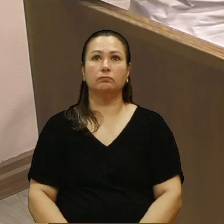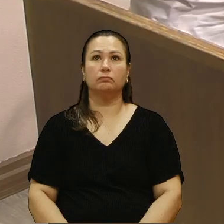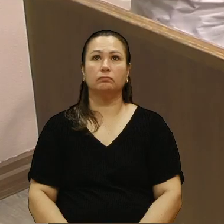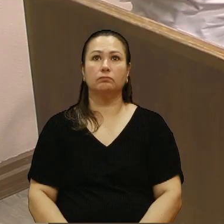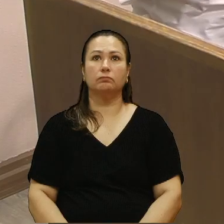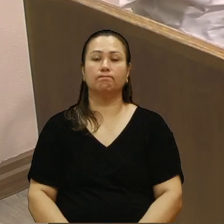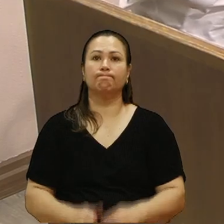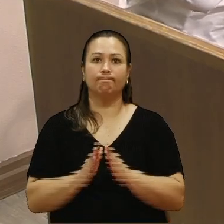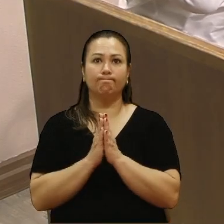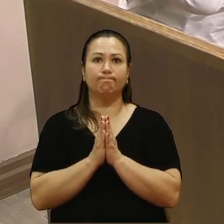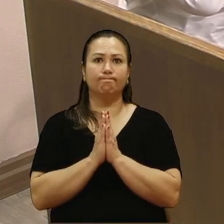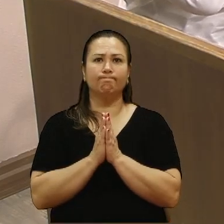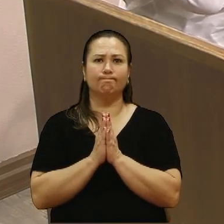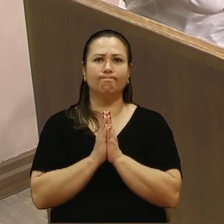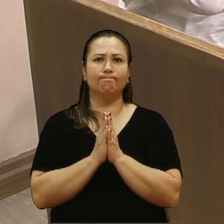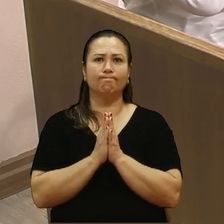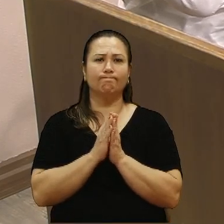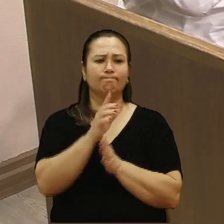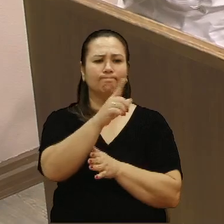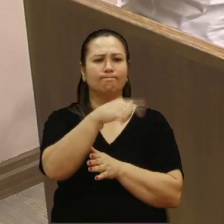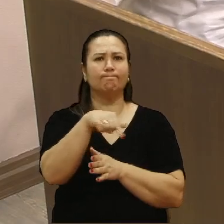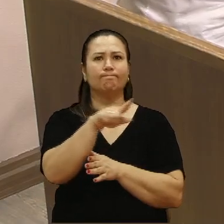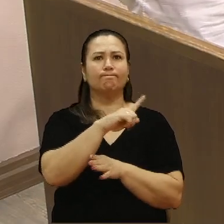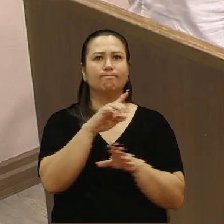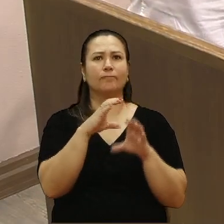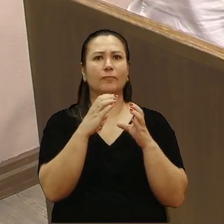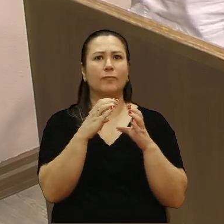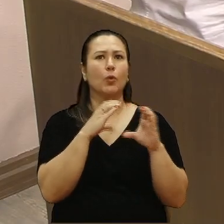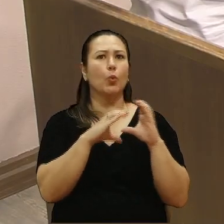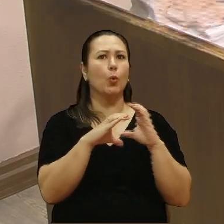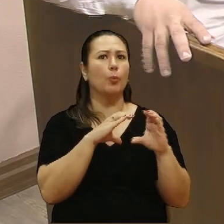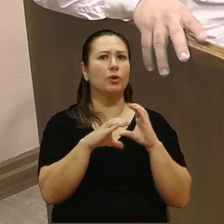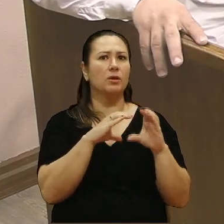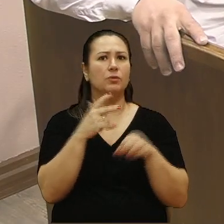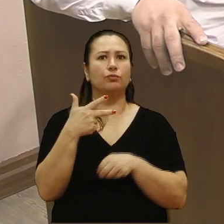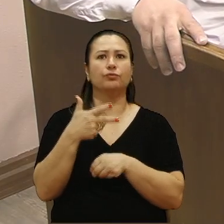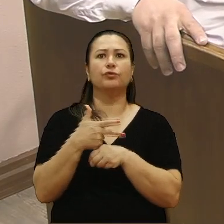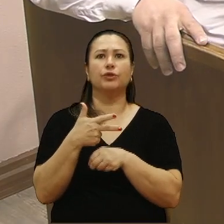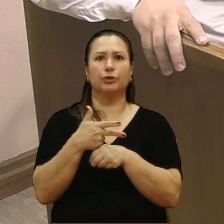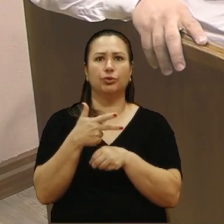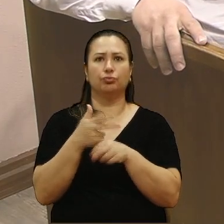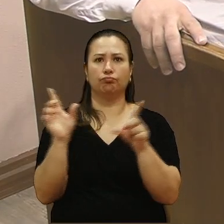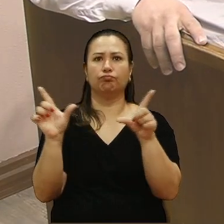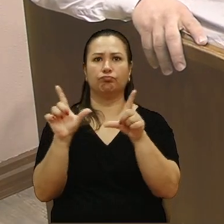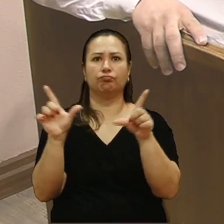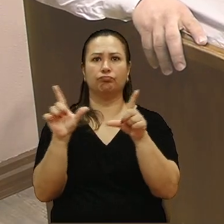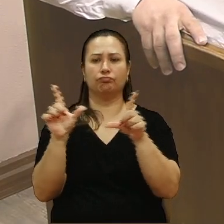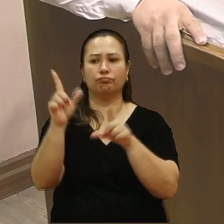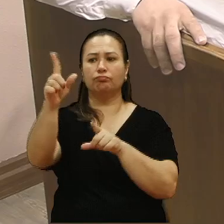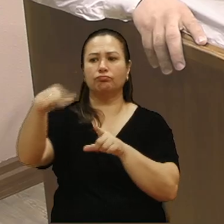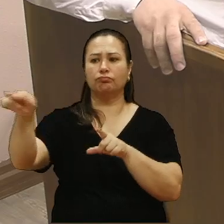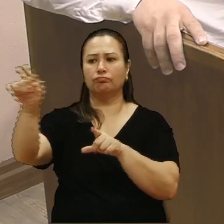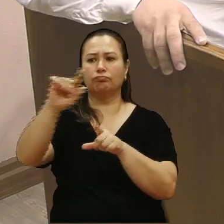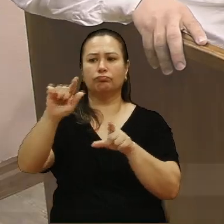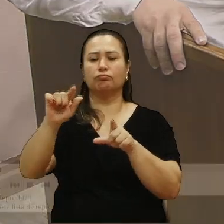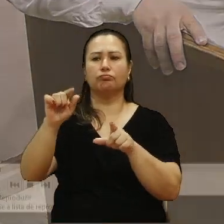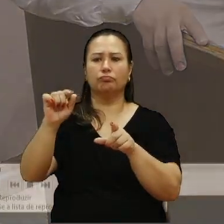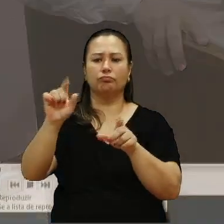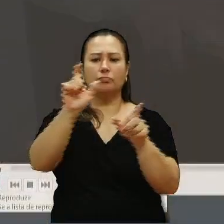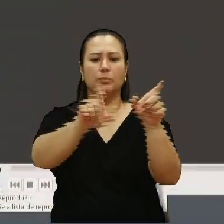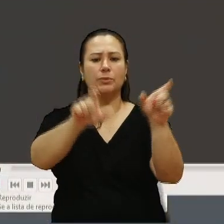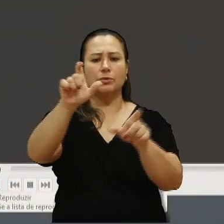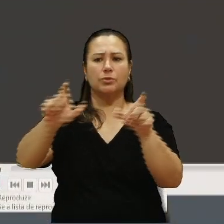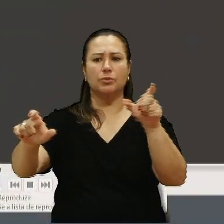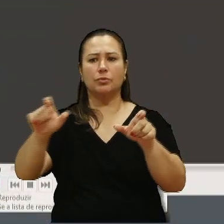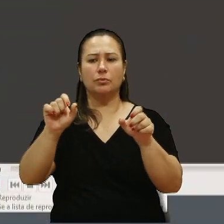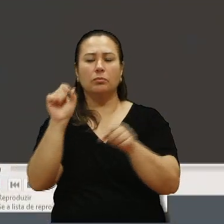Só peço para o pessoal das comunicações da Câmara conseguir colocar esse vídeo na televisão para os ouvintes assistirem, para aqueles telespectadores todos